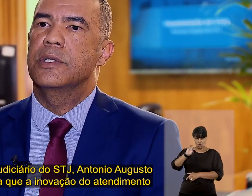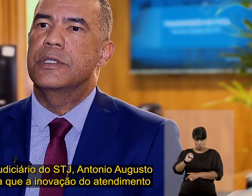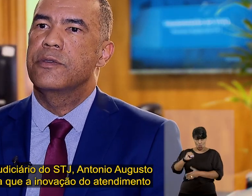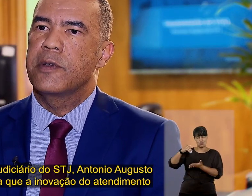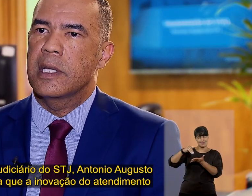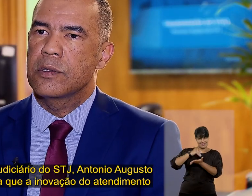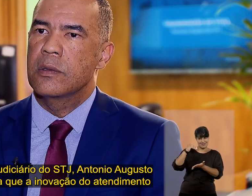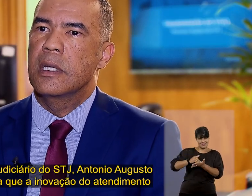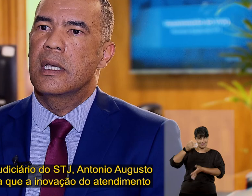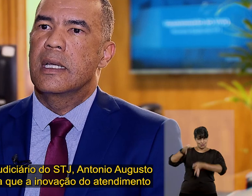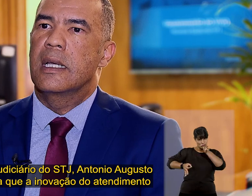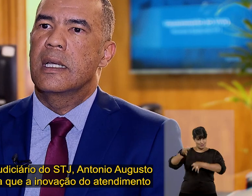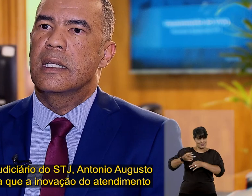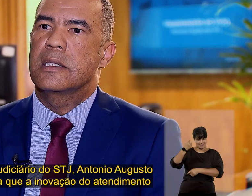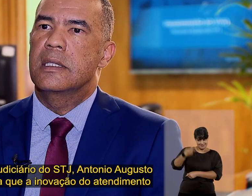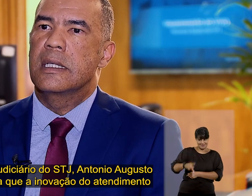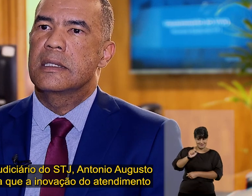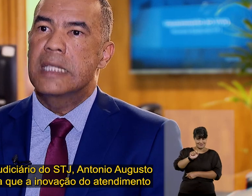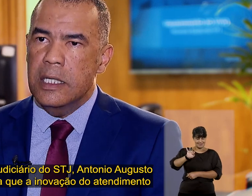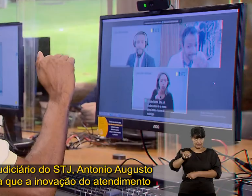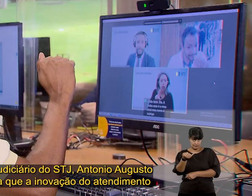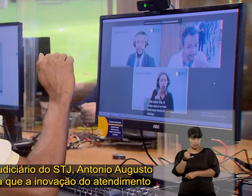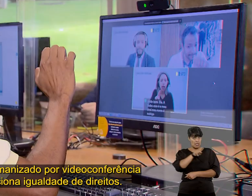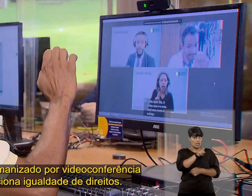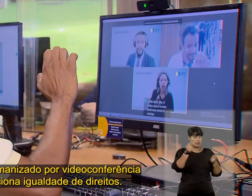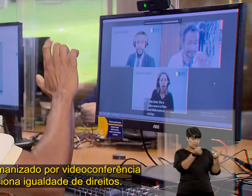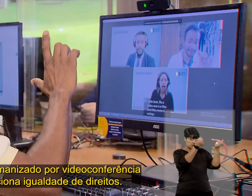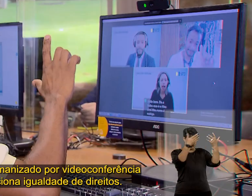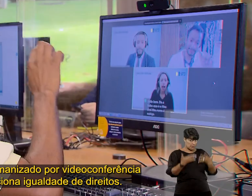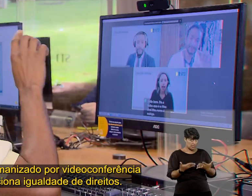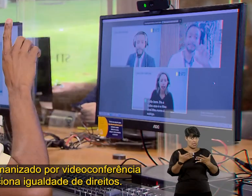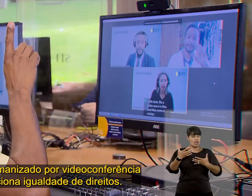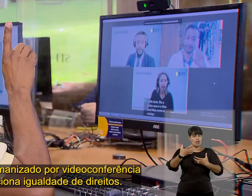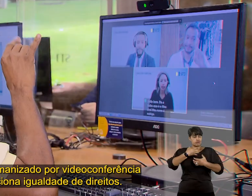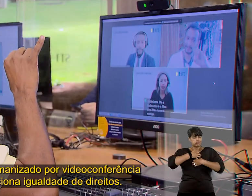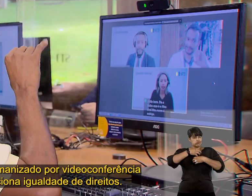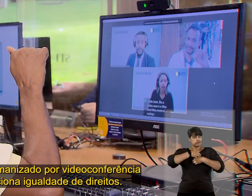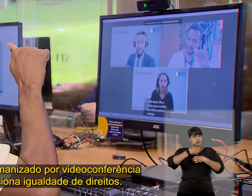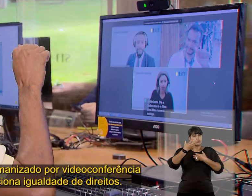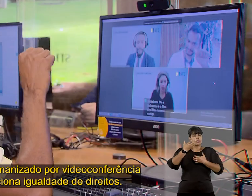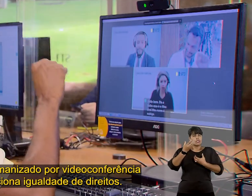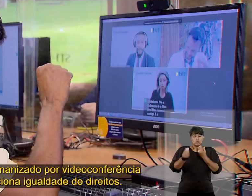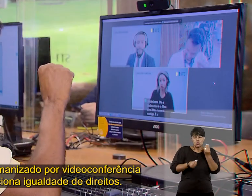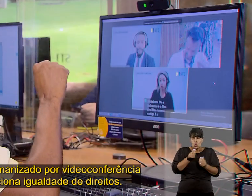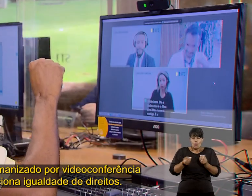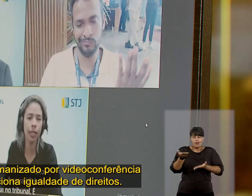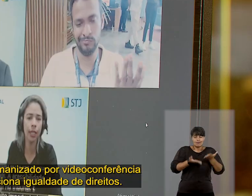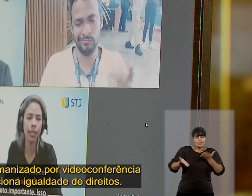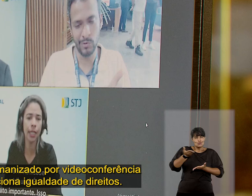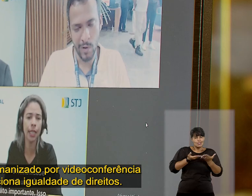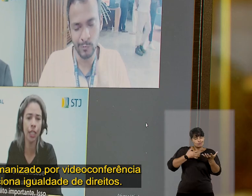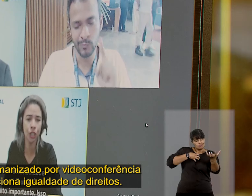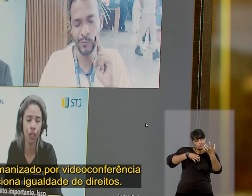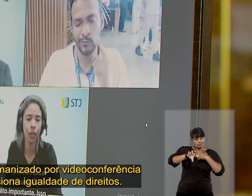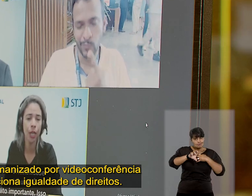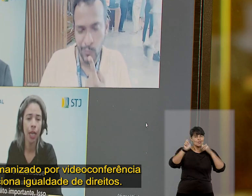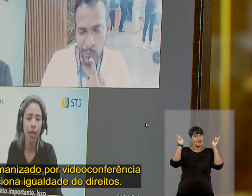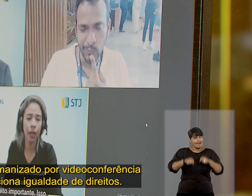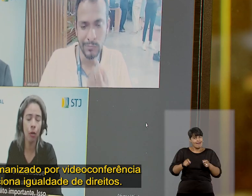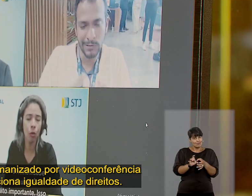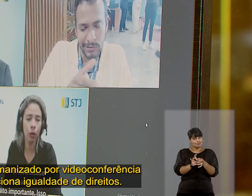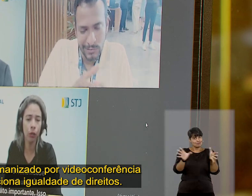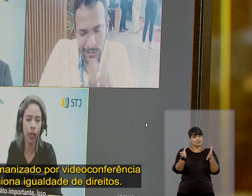Antônio Augusto Gentil, explica que a inovação do atendimento judicial humanizado por videoconferência proporciona